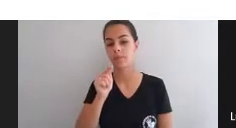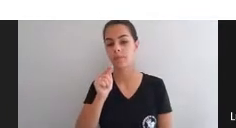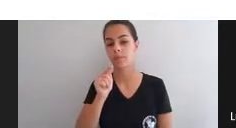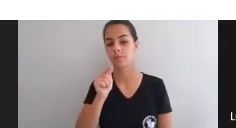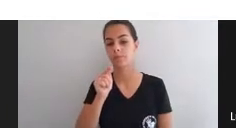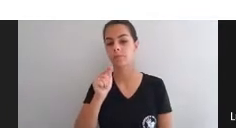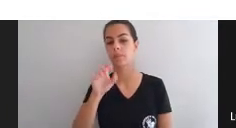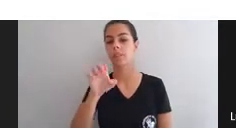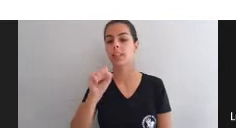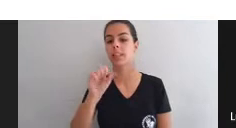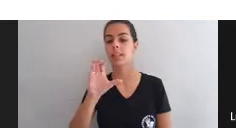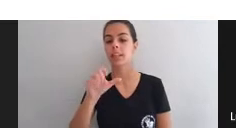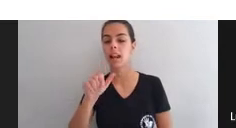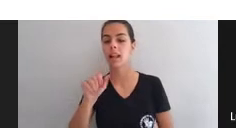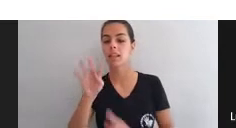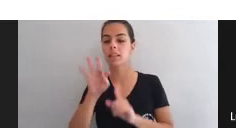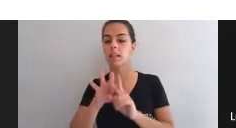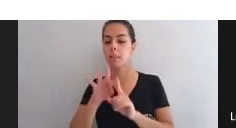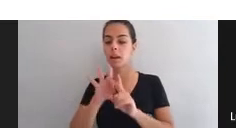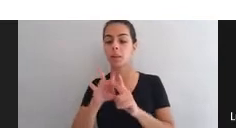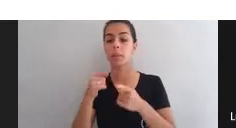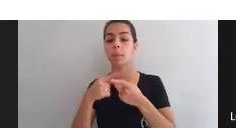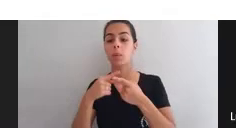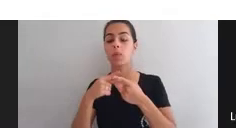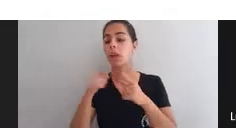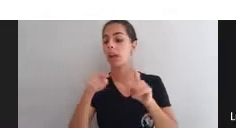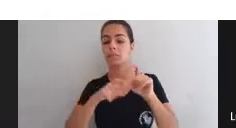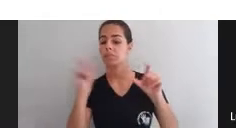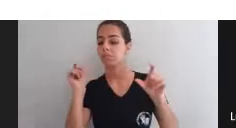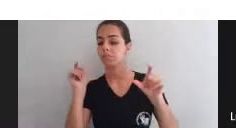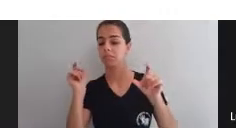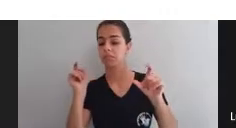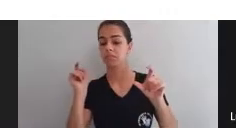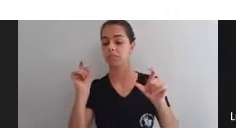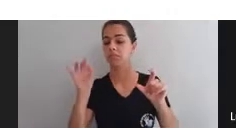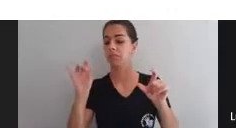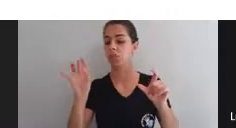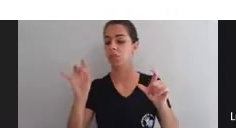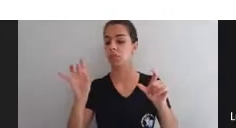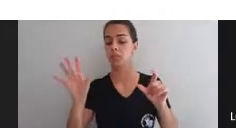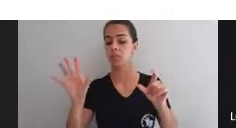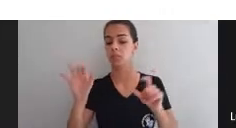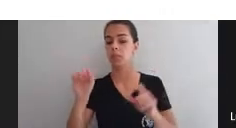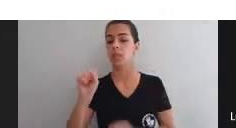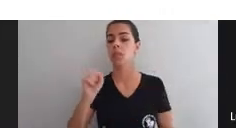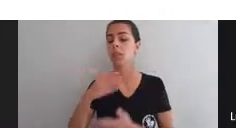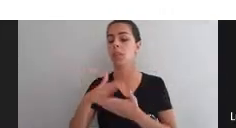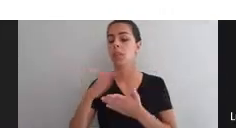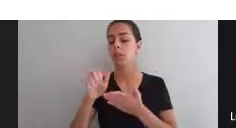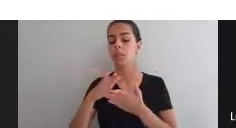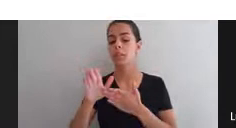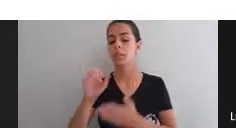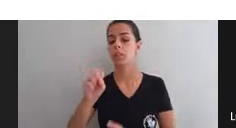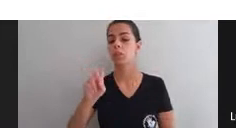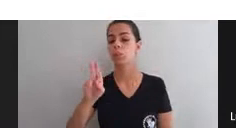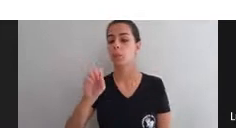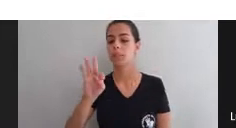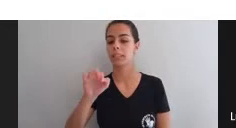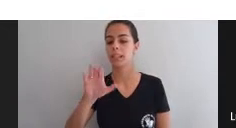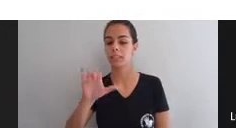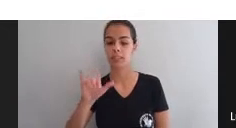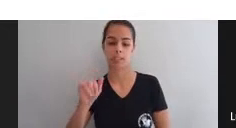uma escala de temperatura absoluta porque ela é independente, né, da substância. E